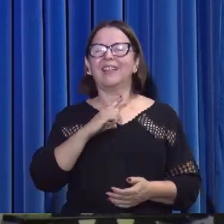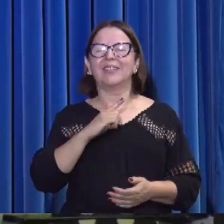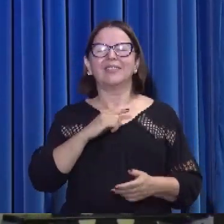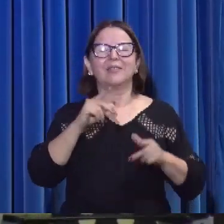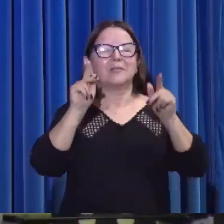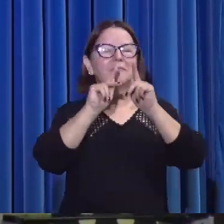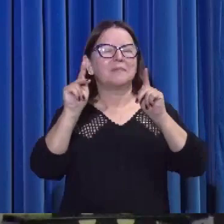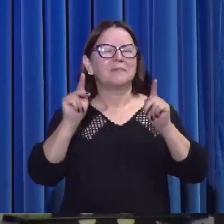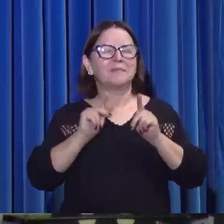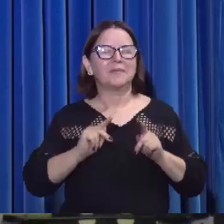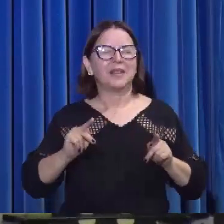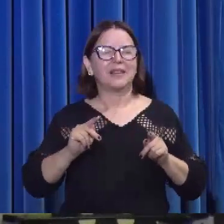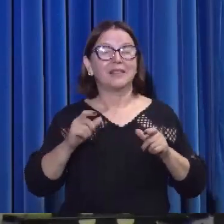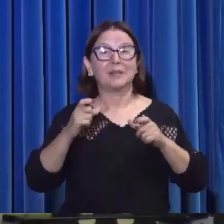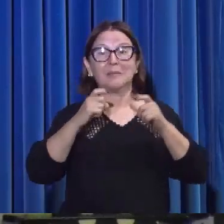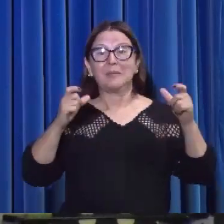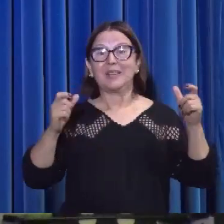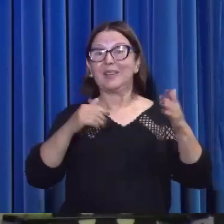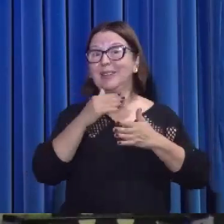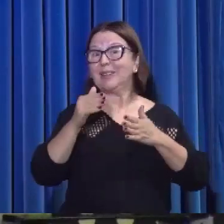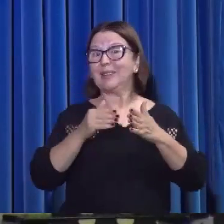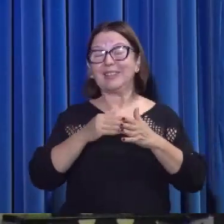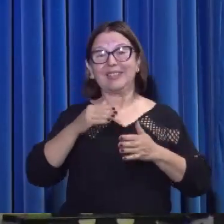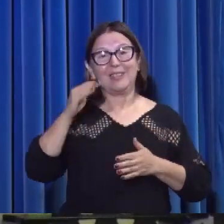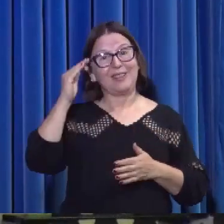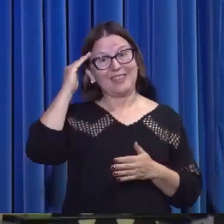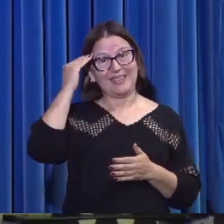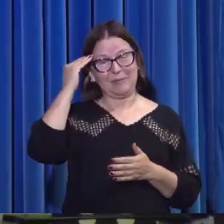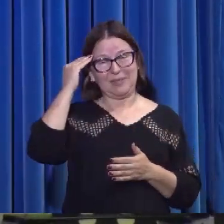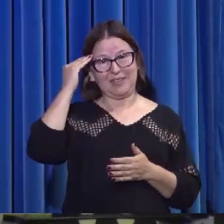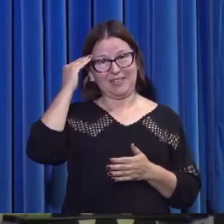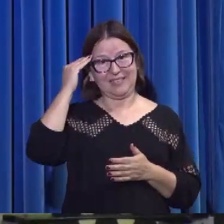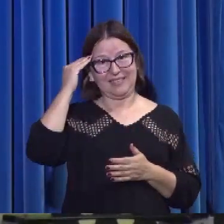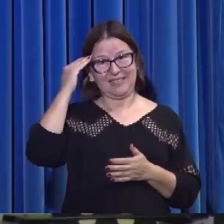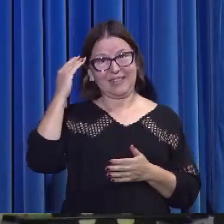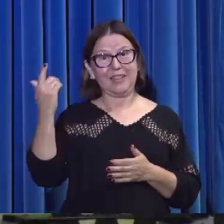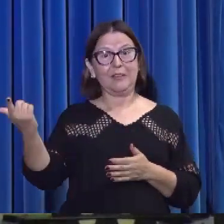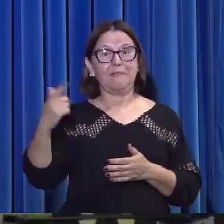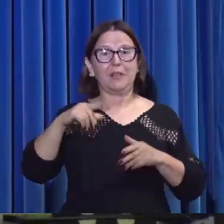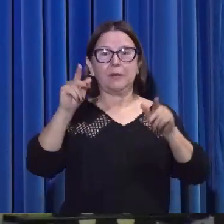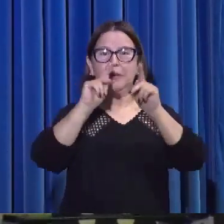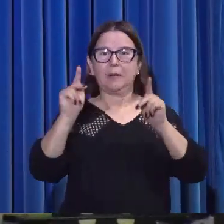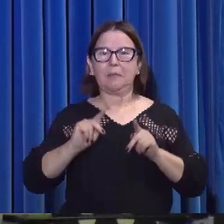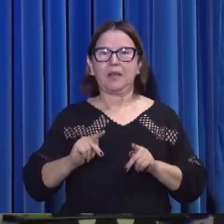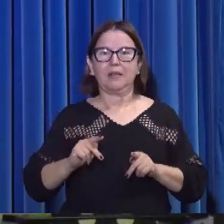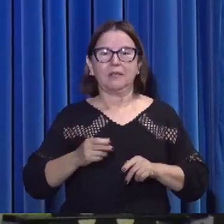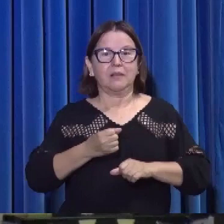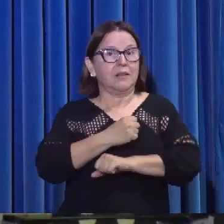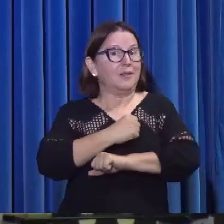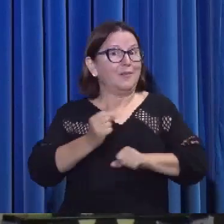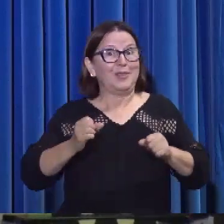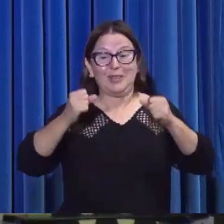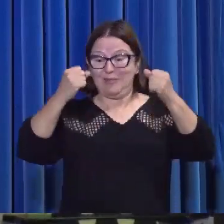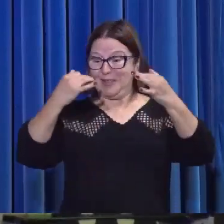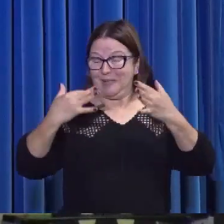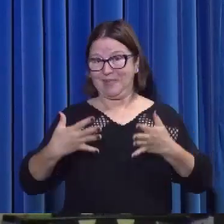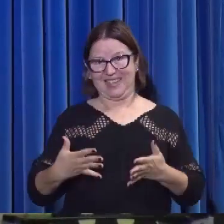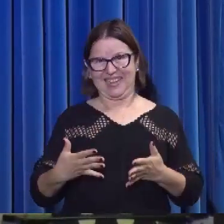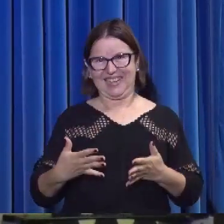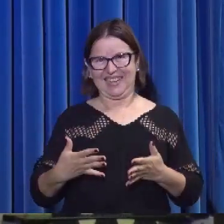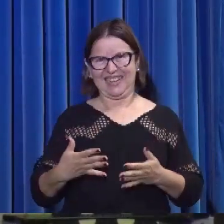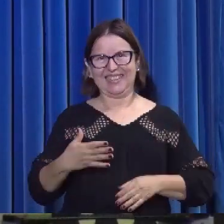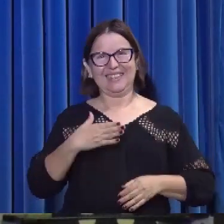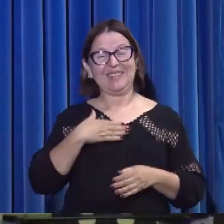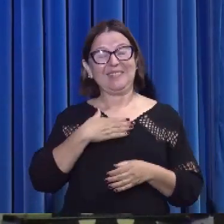todo entendimento. Veio uma paz que não se explica no meu coração. E a partir